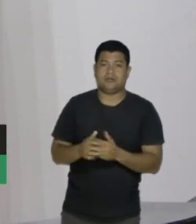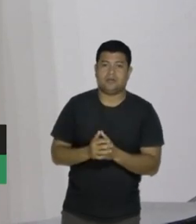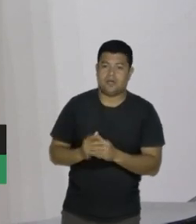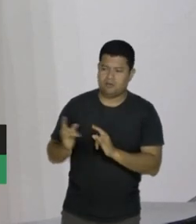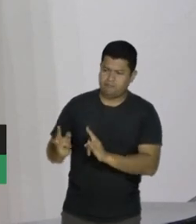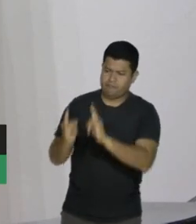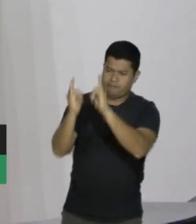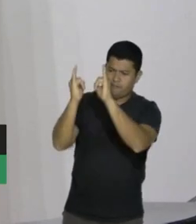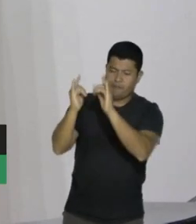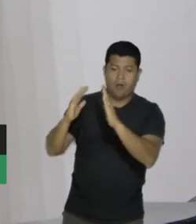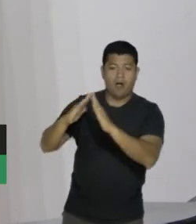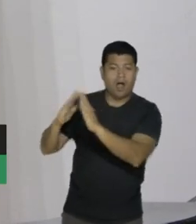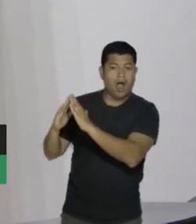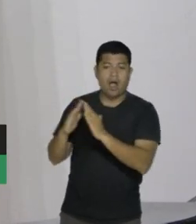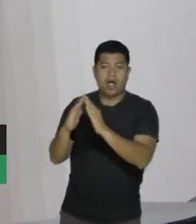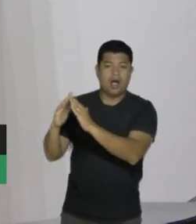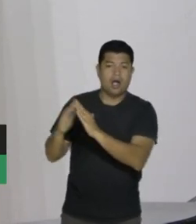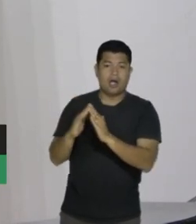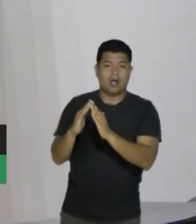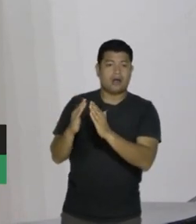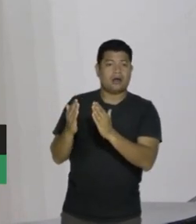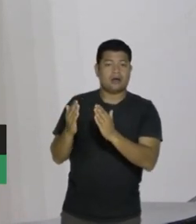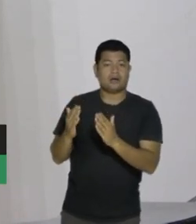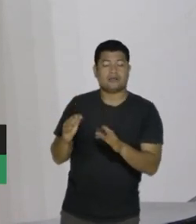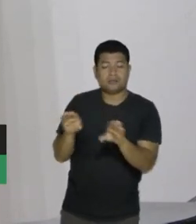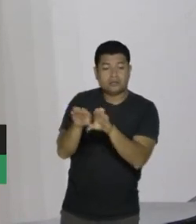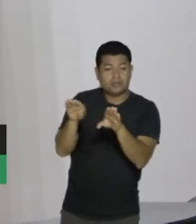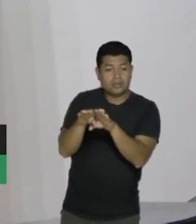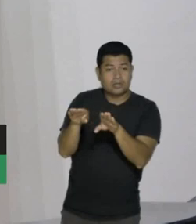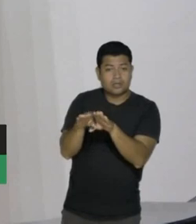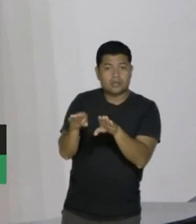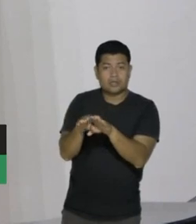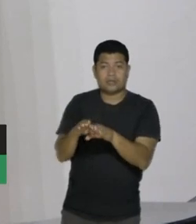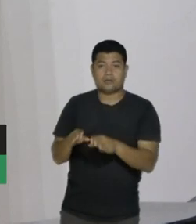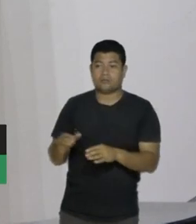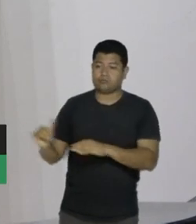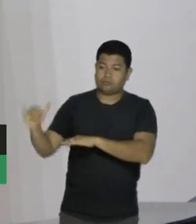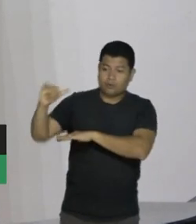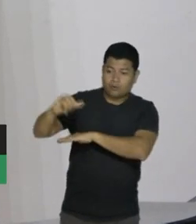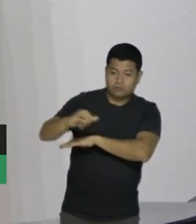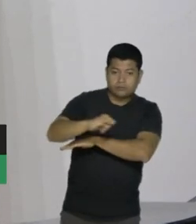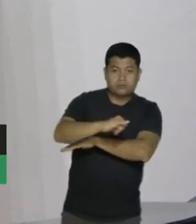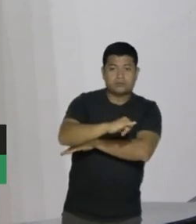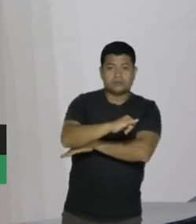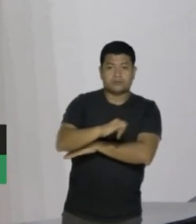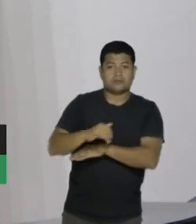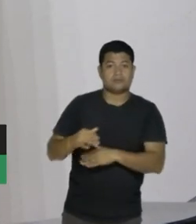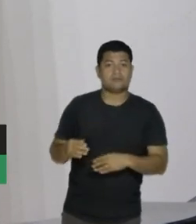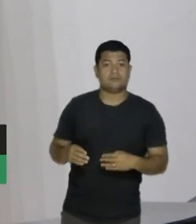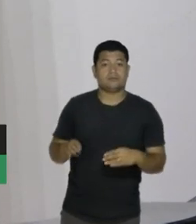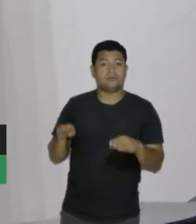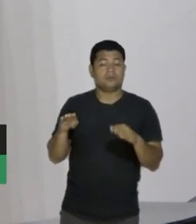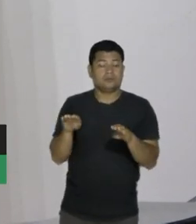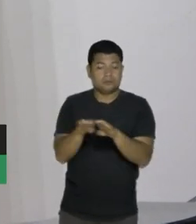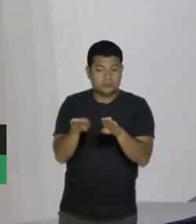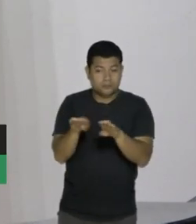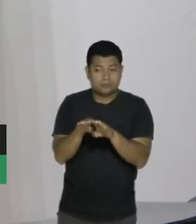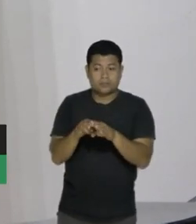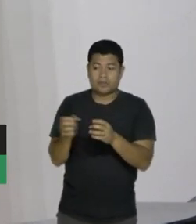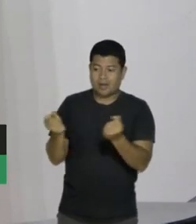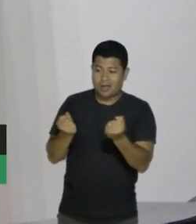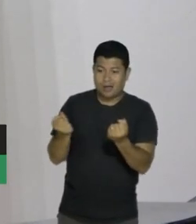sequestro desses Imóveis e também uma aeronave é um avião quero utilizar por criminosos foi apreendido